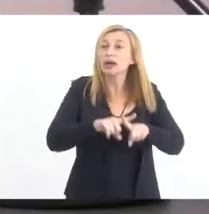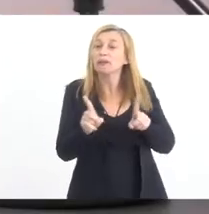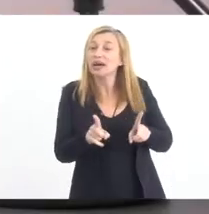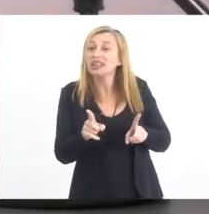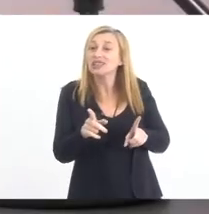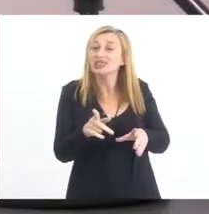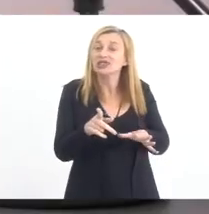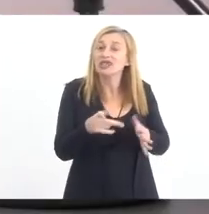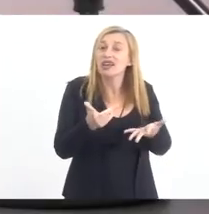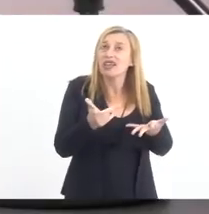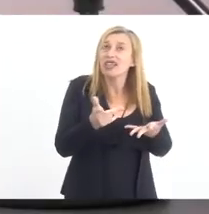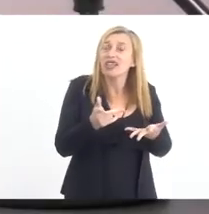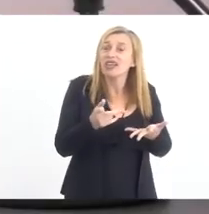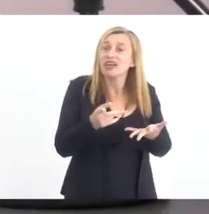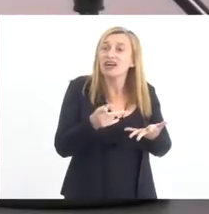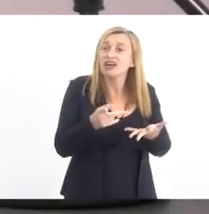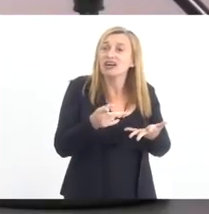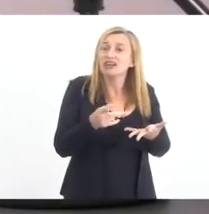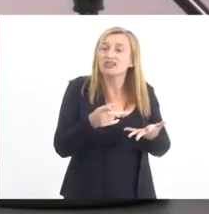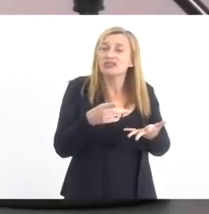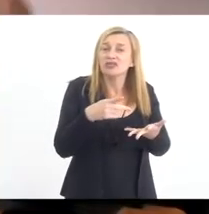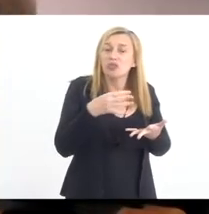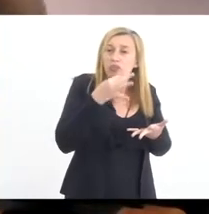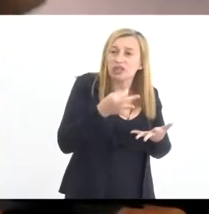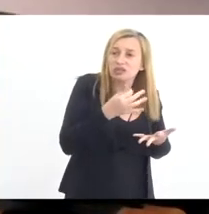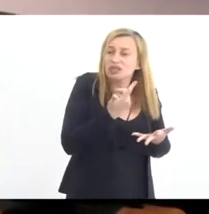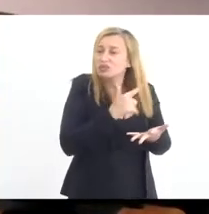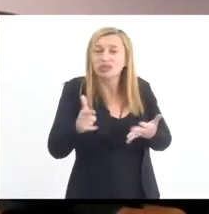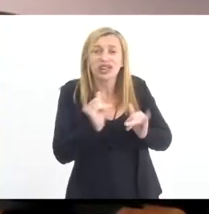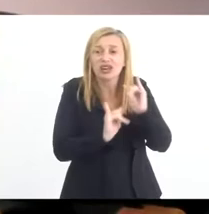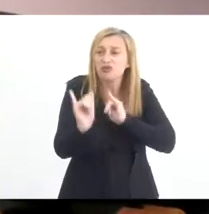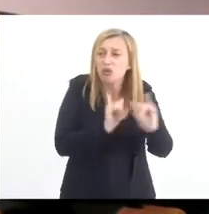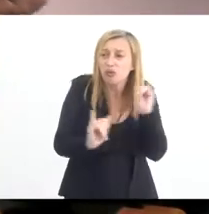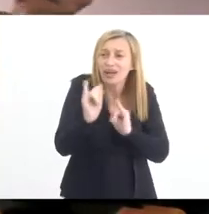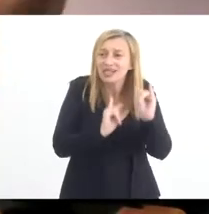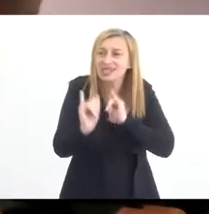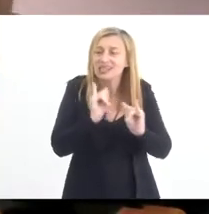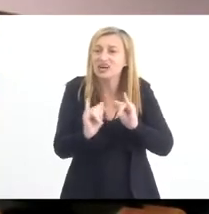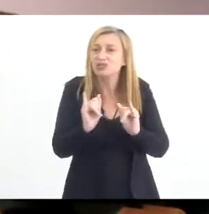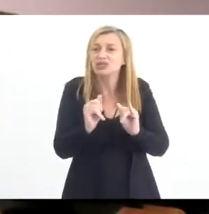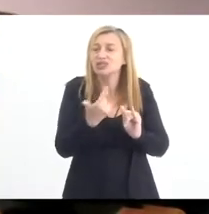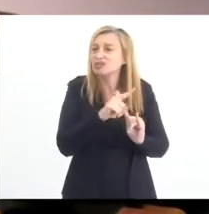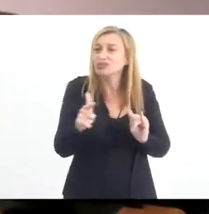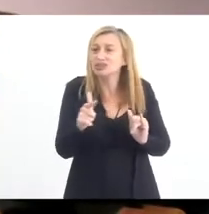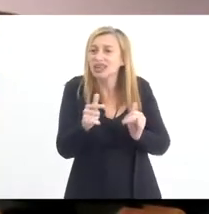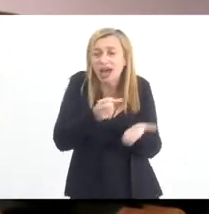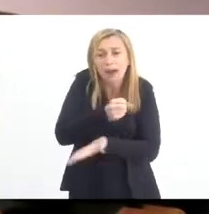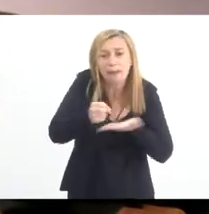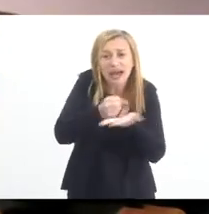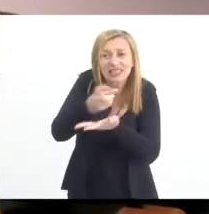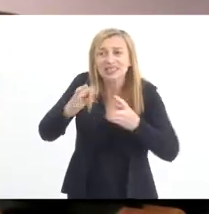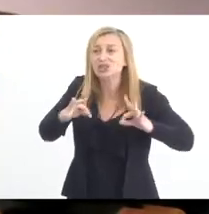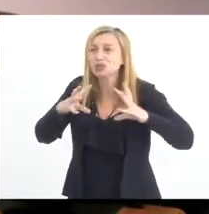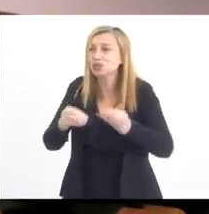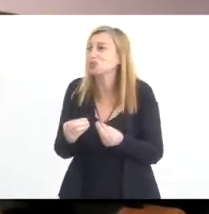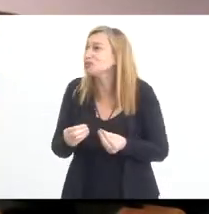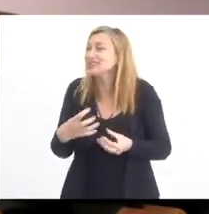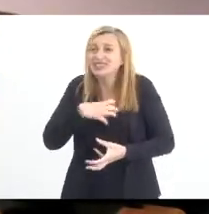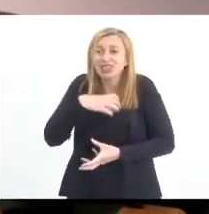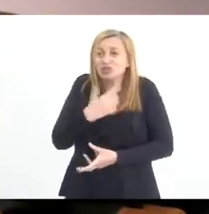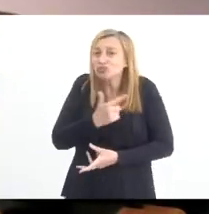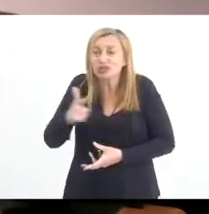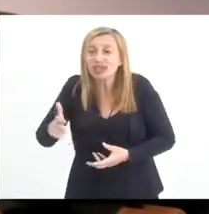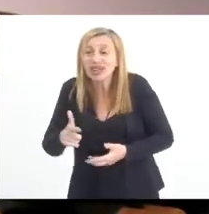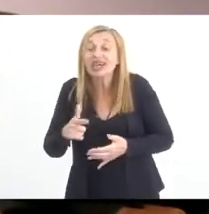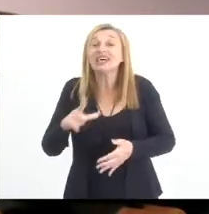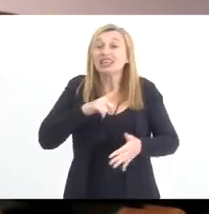colocar argumentos sem ter a informação, sem ter os fundamentos, não faz sentido. Existe